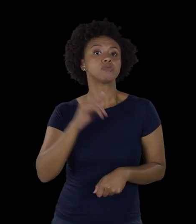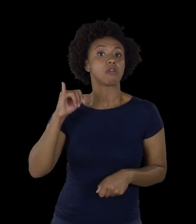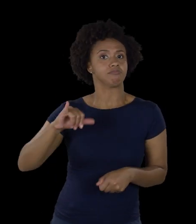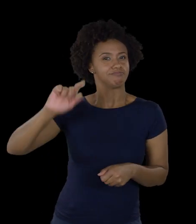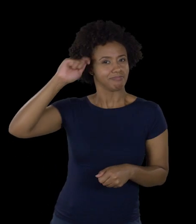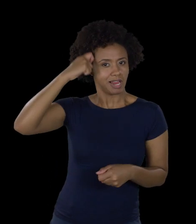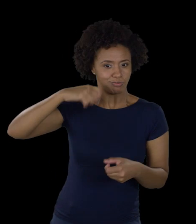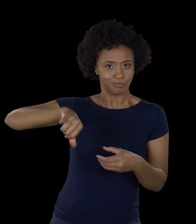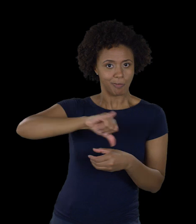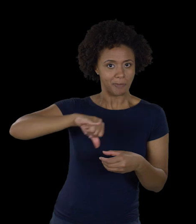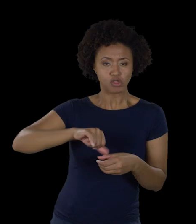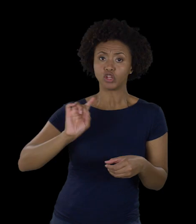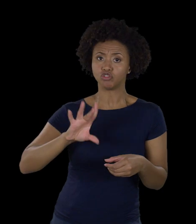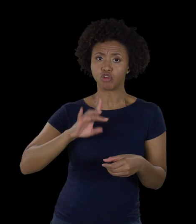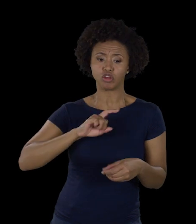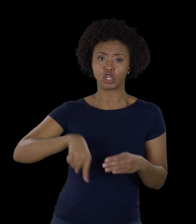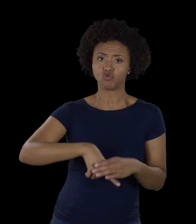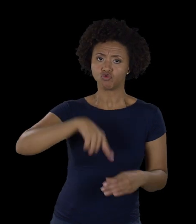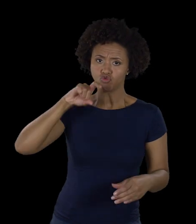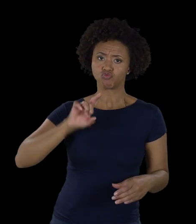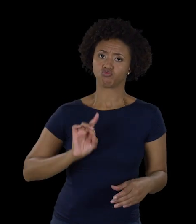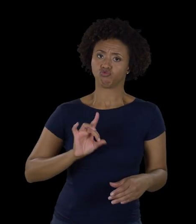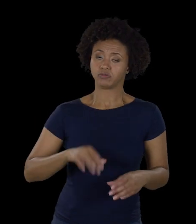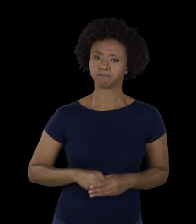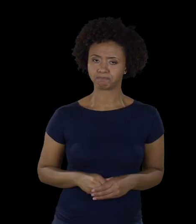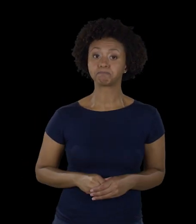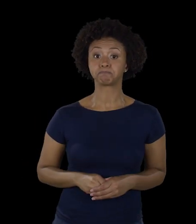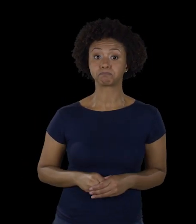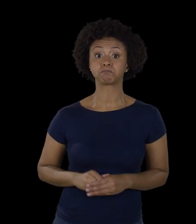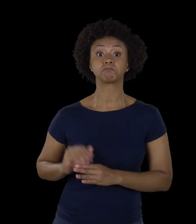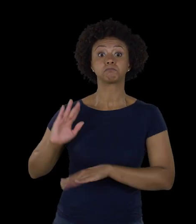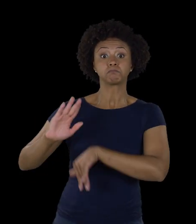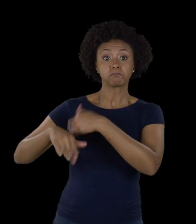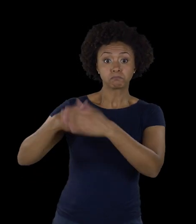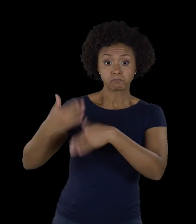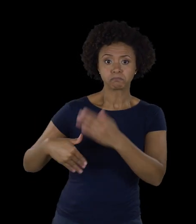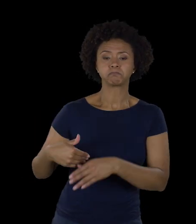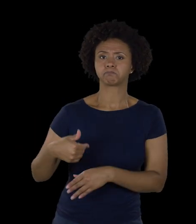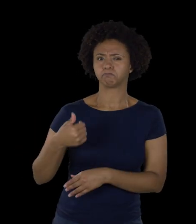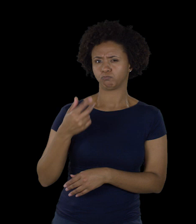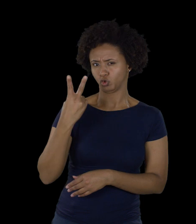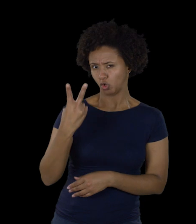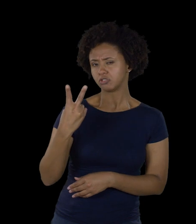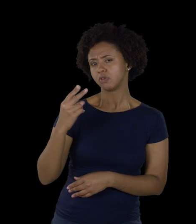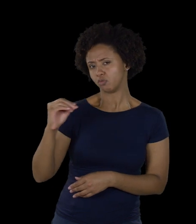petróleo. No ano de 2008, o mundo inteiro se viu diante de uma crise que jogou todas as